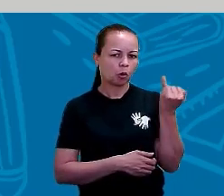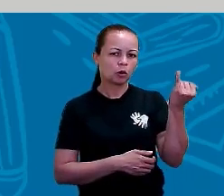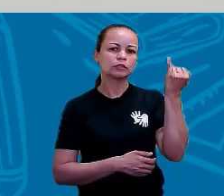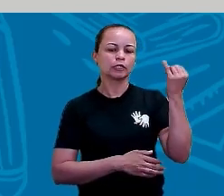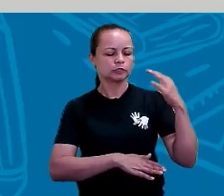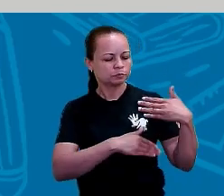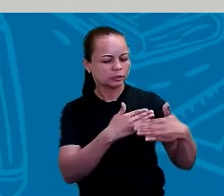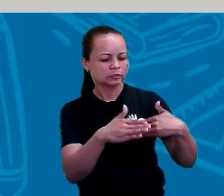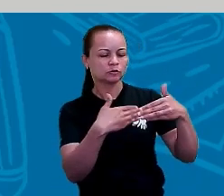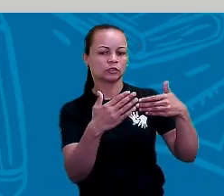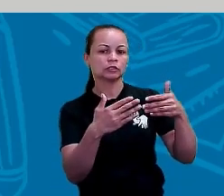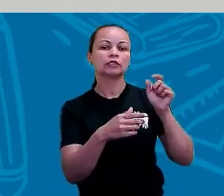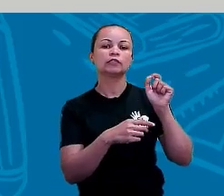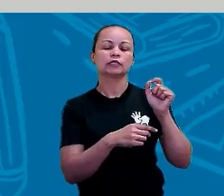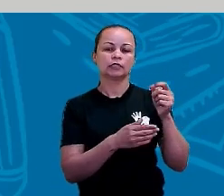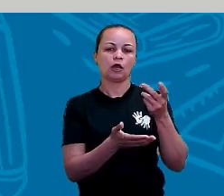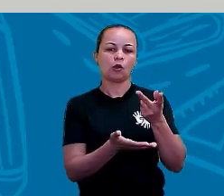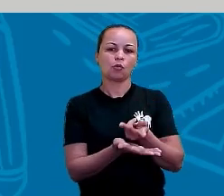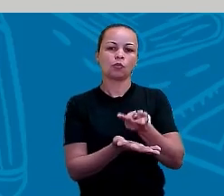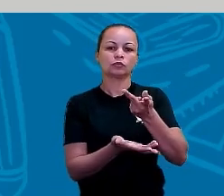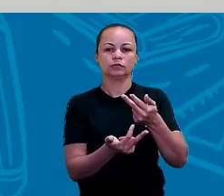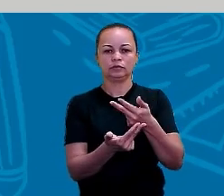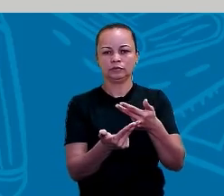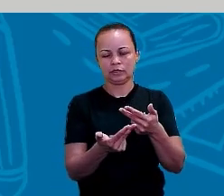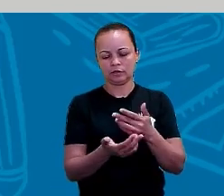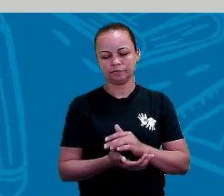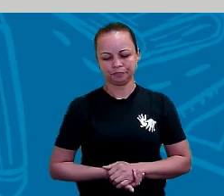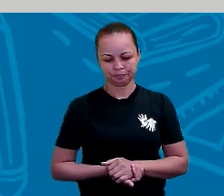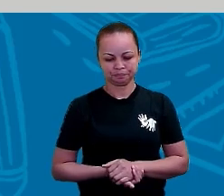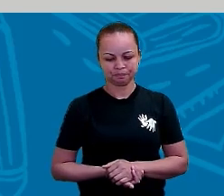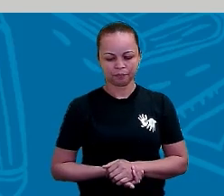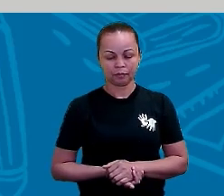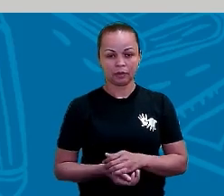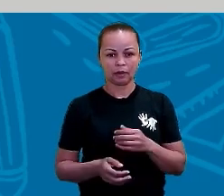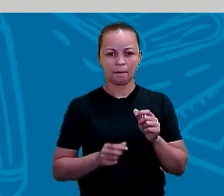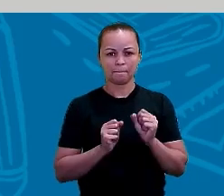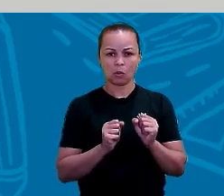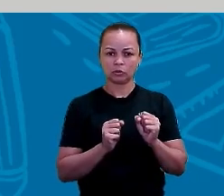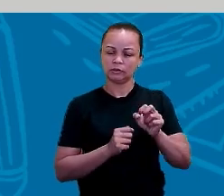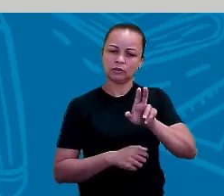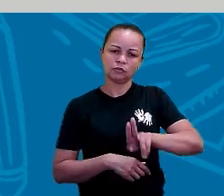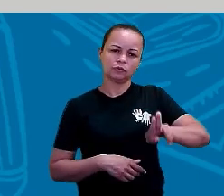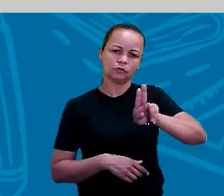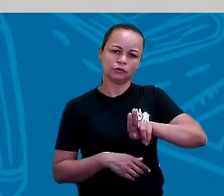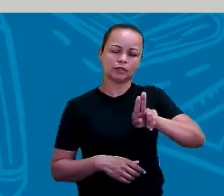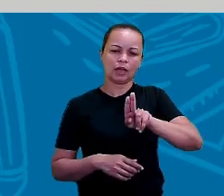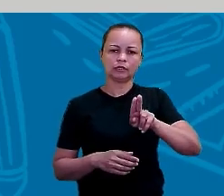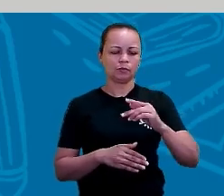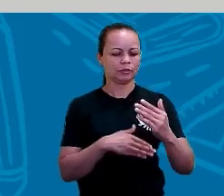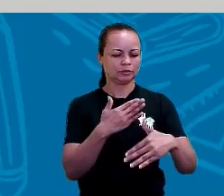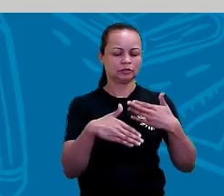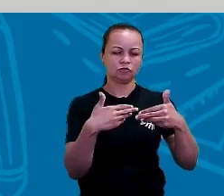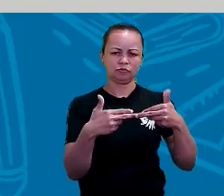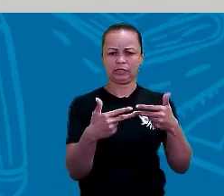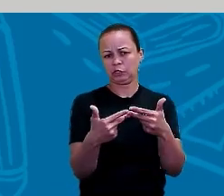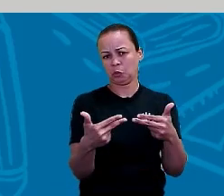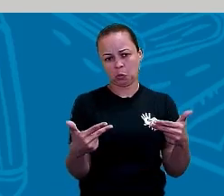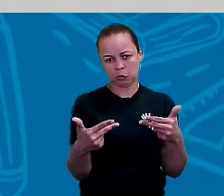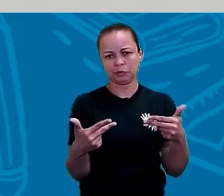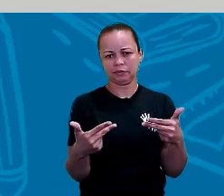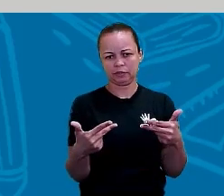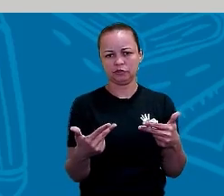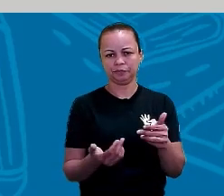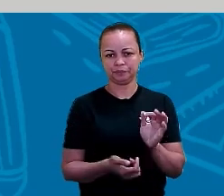desenvolvimento ou produção de algo. É o que pode ser utilizado como fundamento para desenvolvimento de alguma coisa,